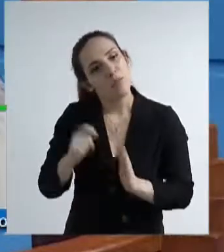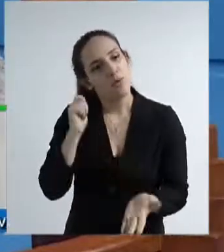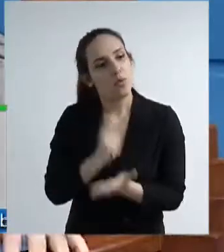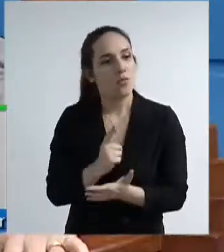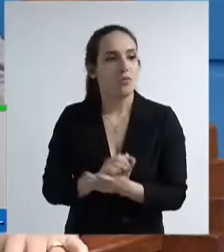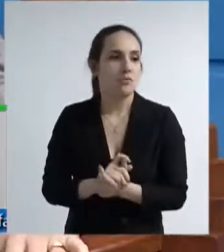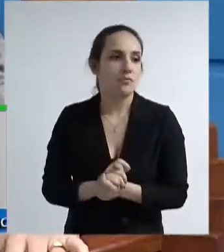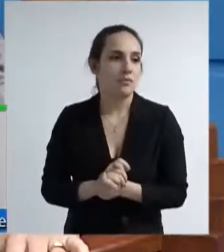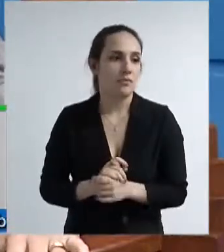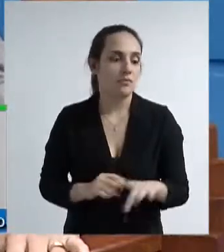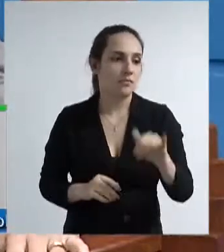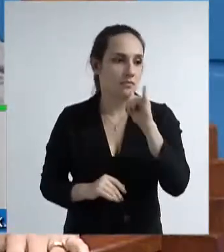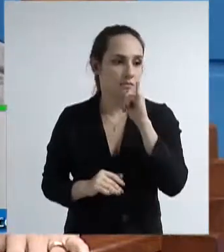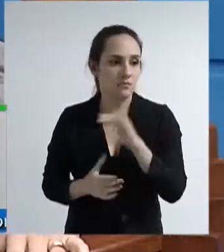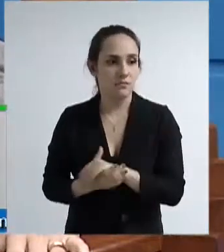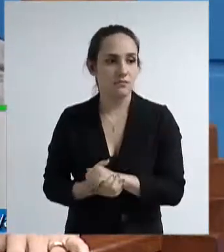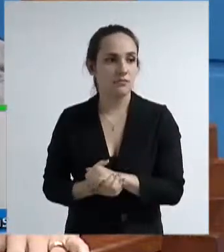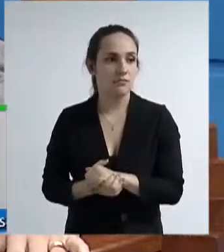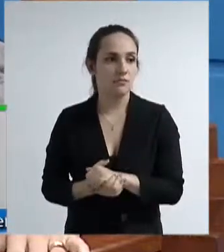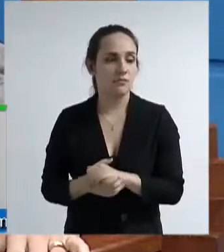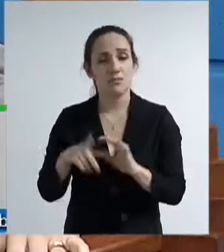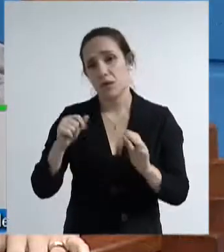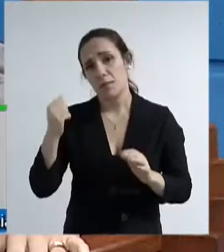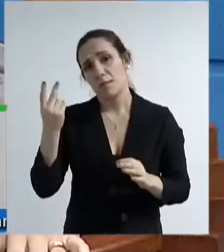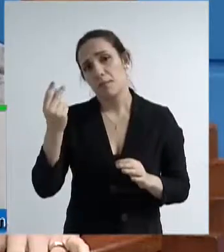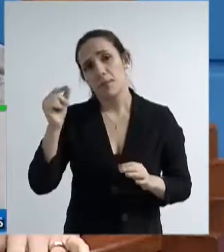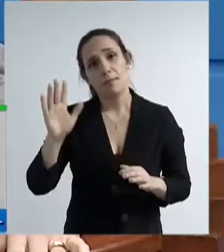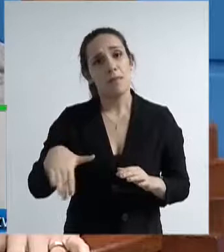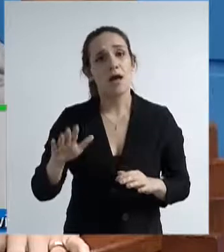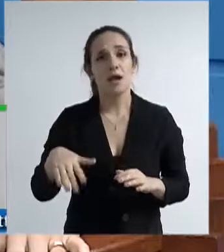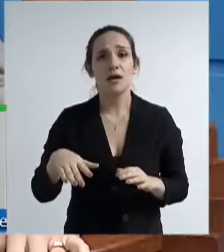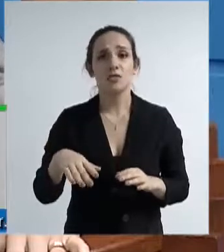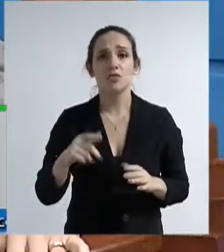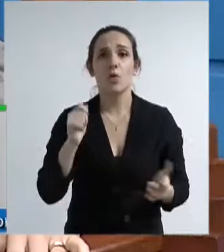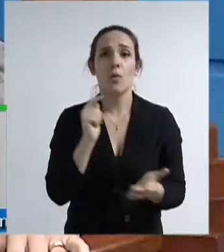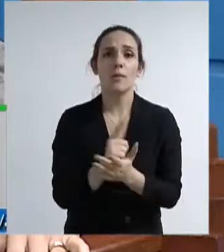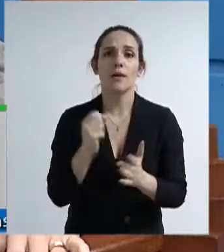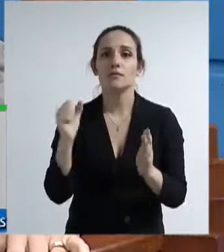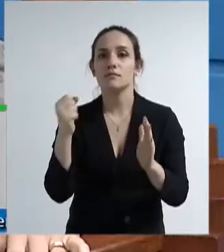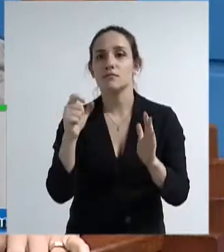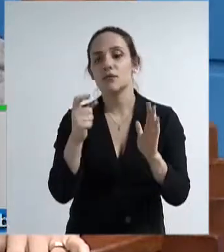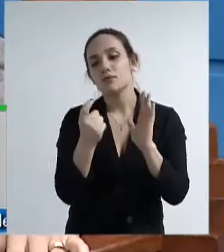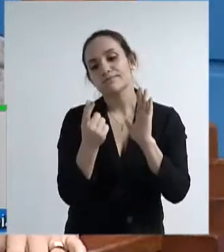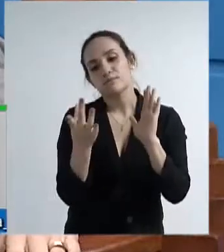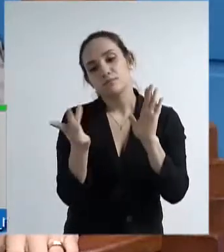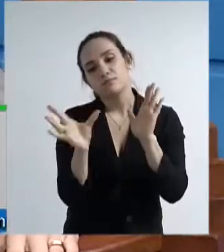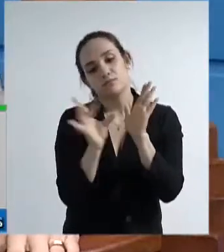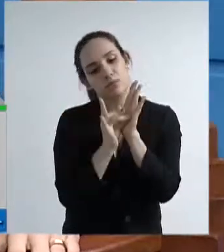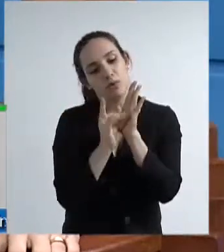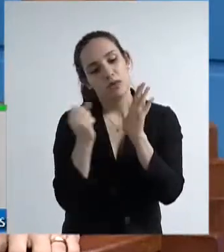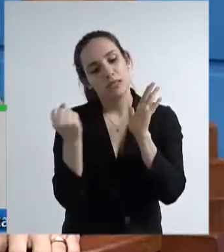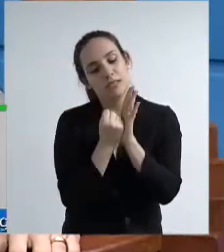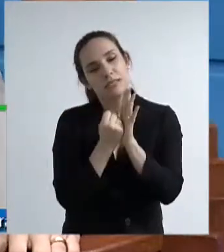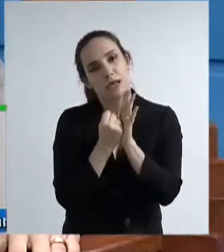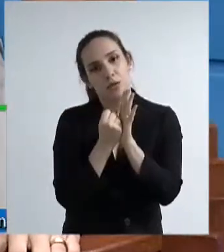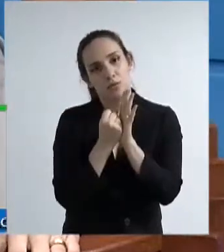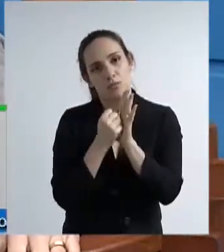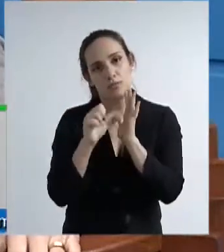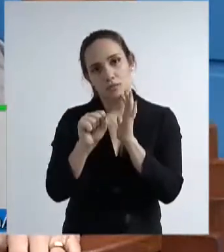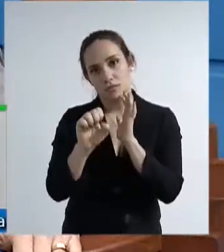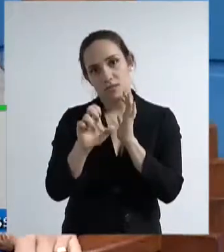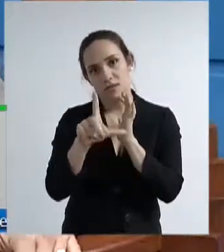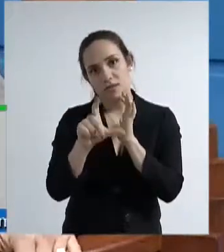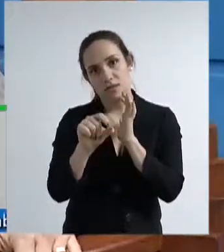barata, super viável de ser implementada imediatamente, que é fazer com que